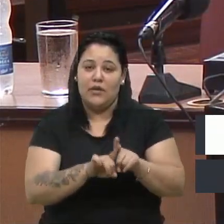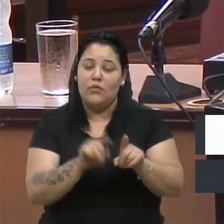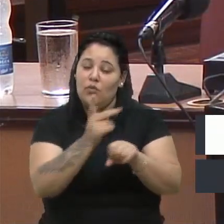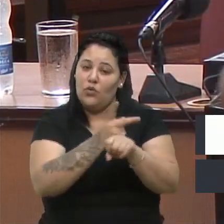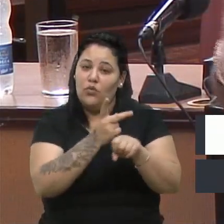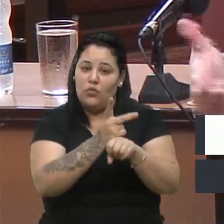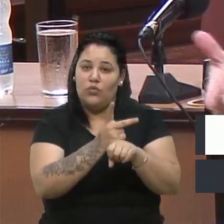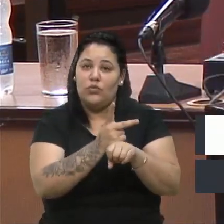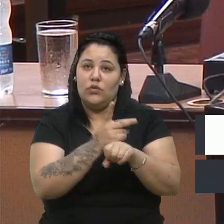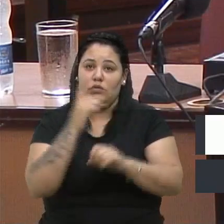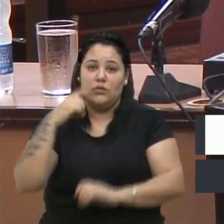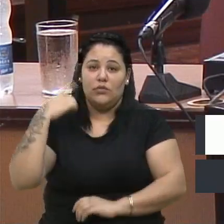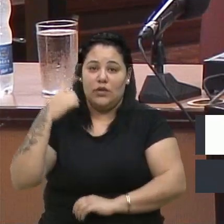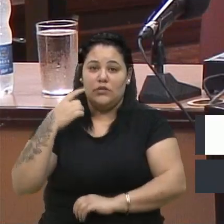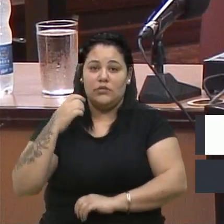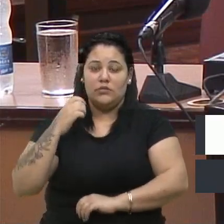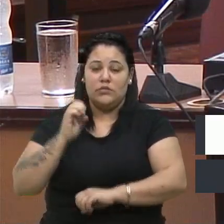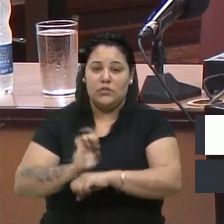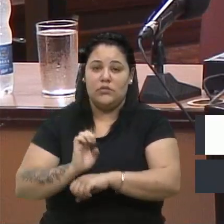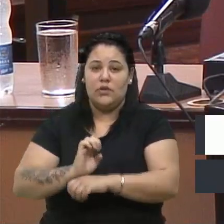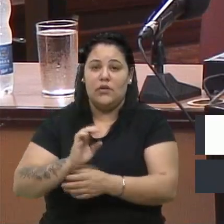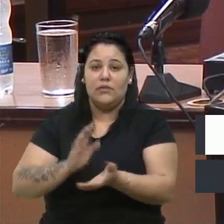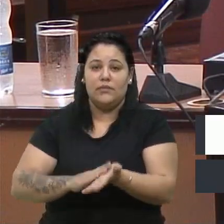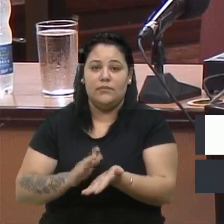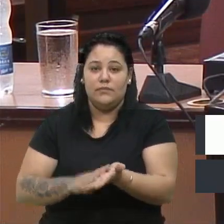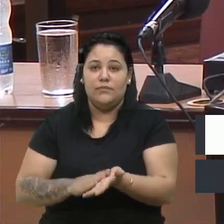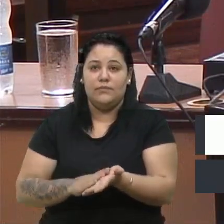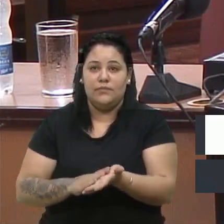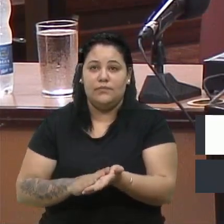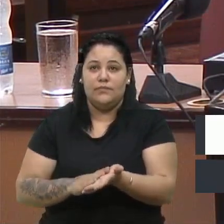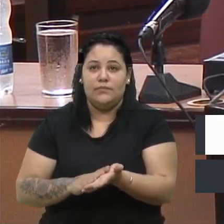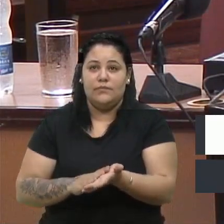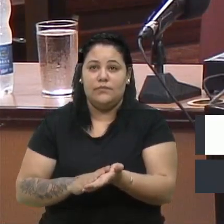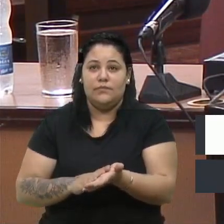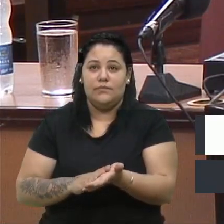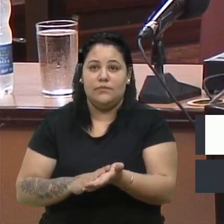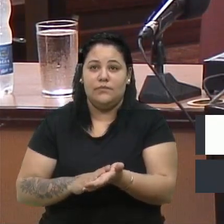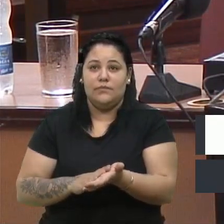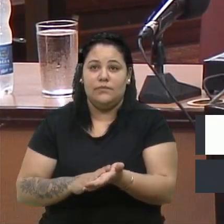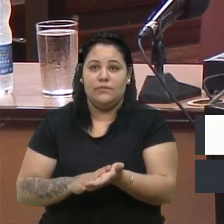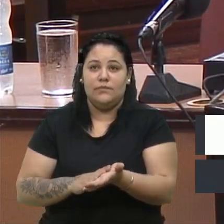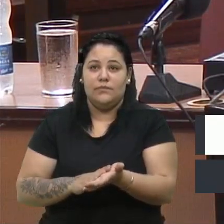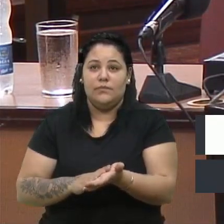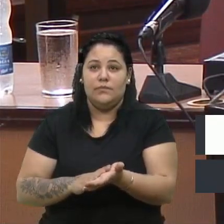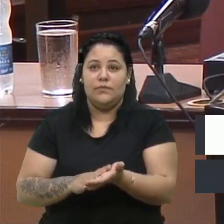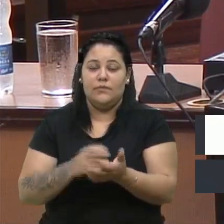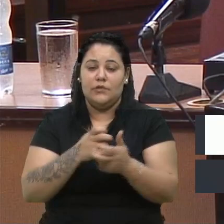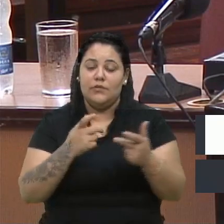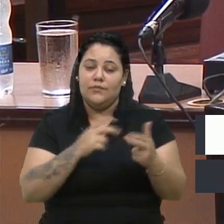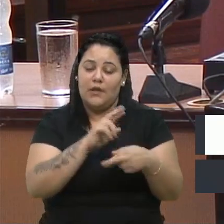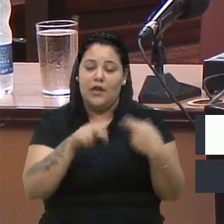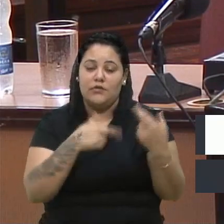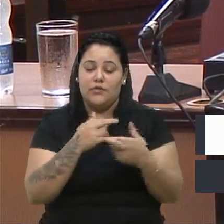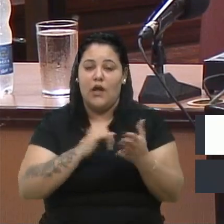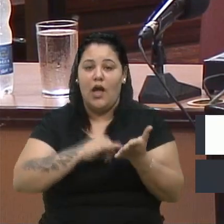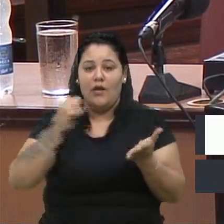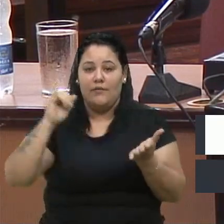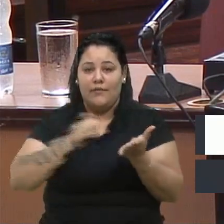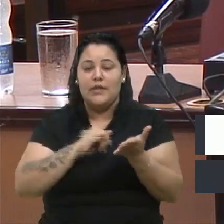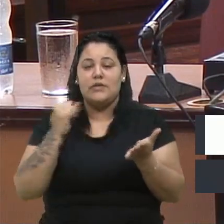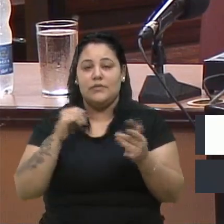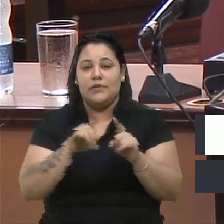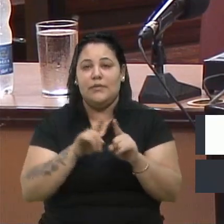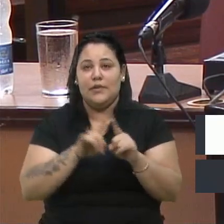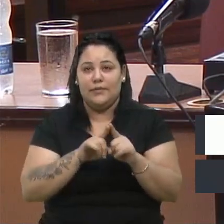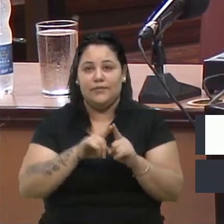e pressione positivamente para que coloque em pauta essa questão da reposição inflacionária dos servidores